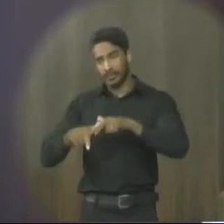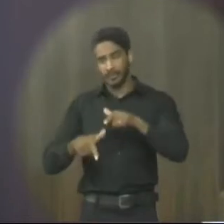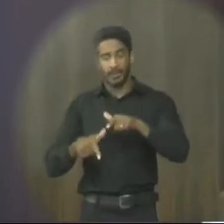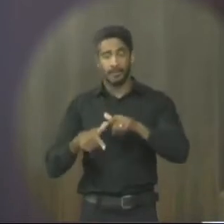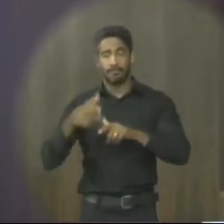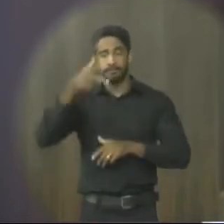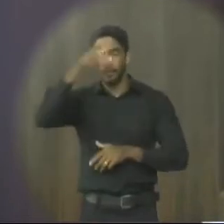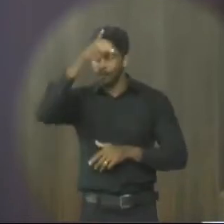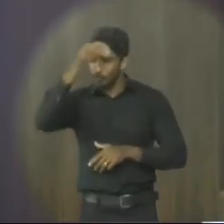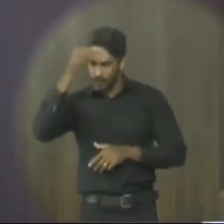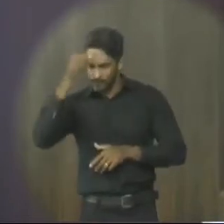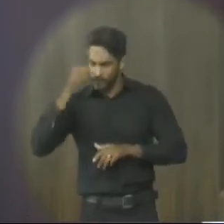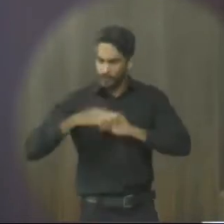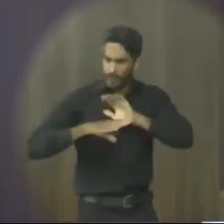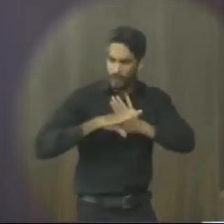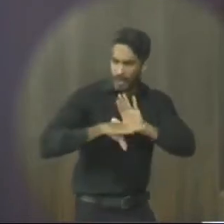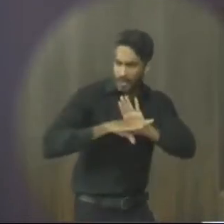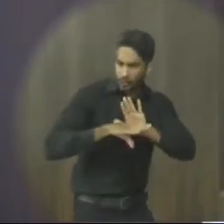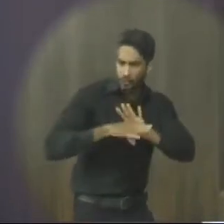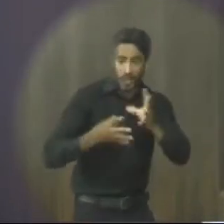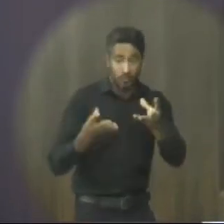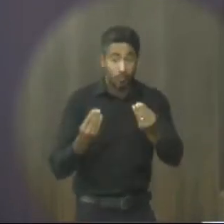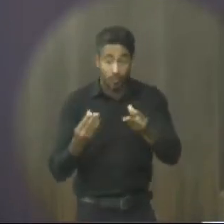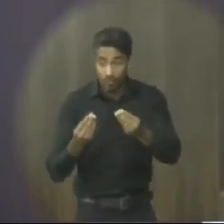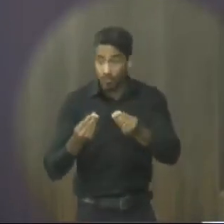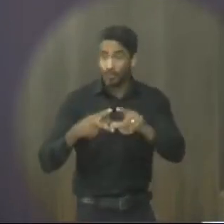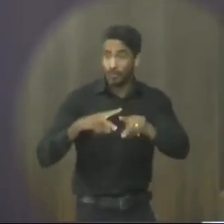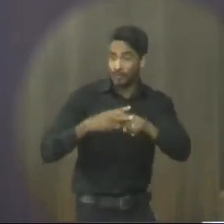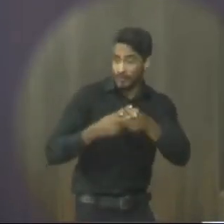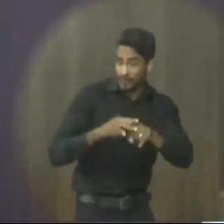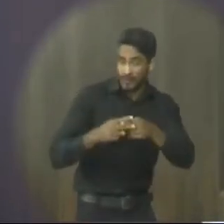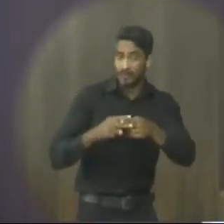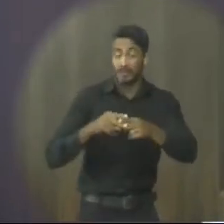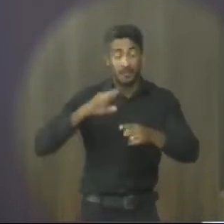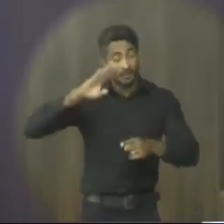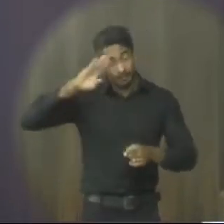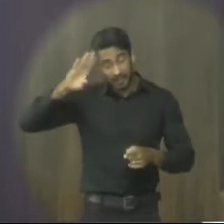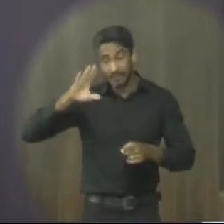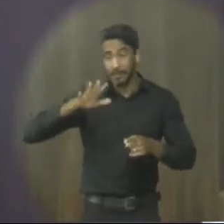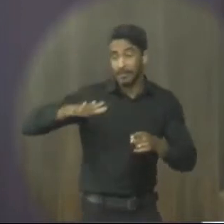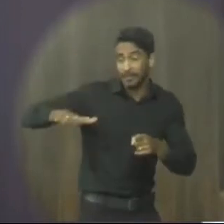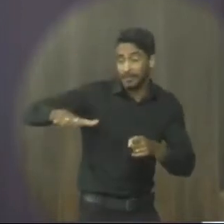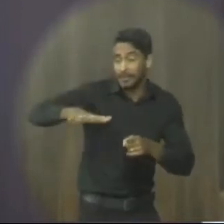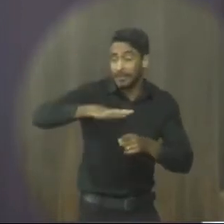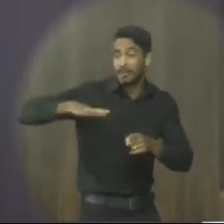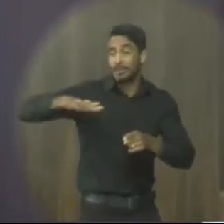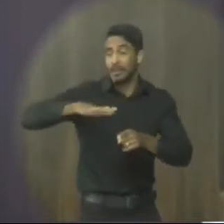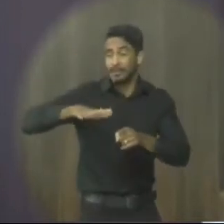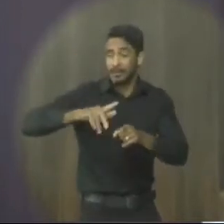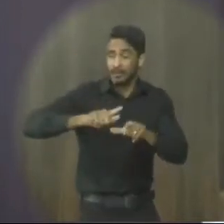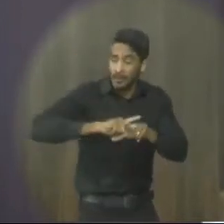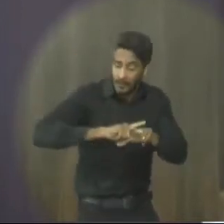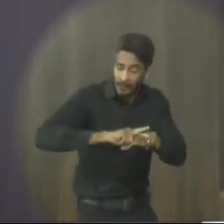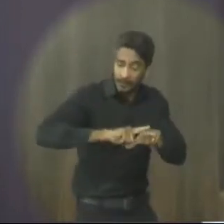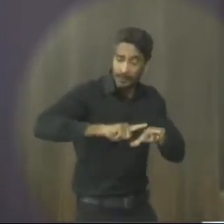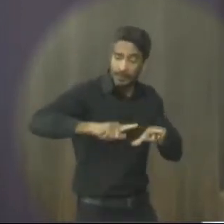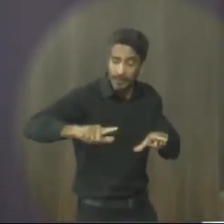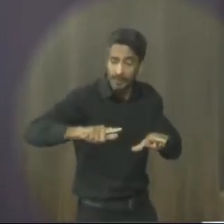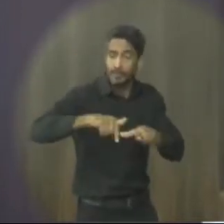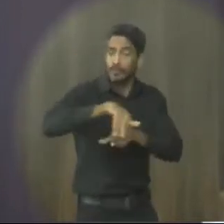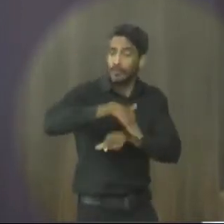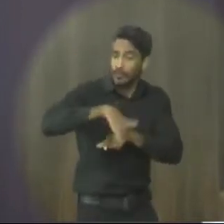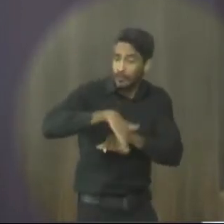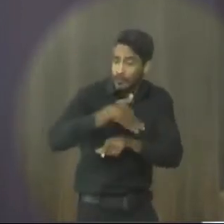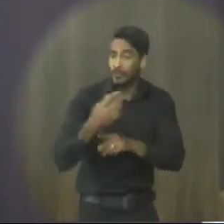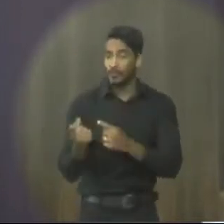tem investido muito nessa parte de infraestrutura, principalmente na parte de pavimentação. É, nós hoje